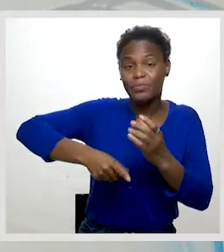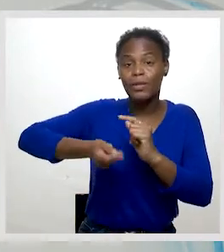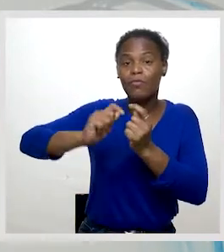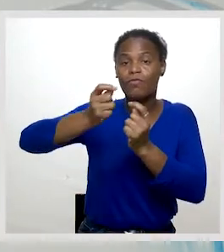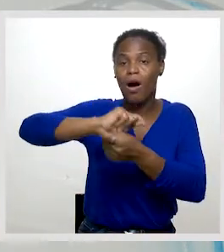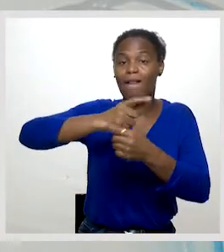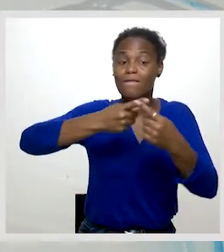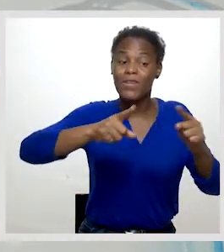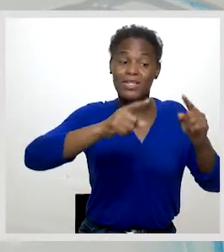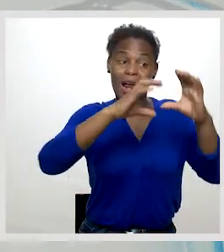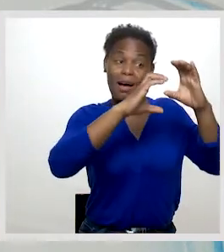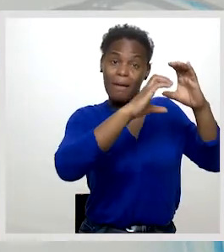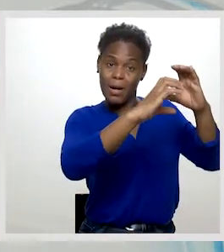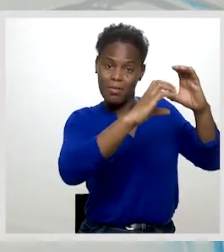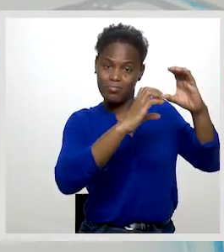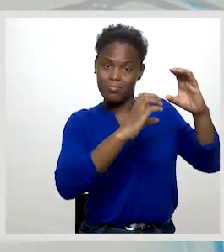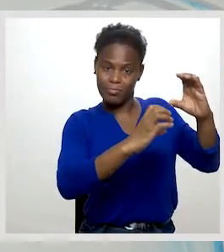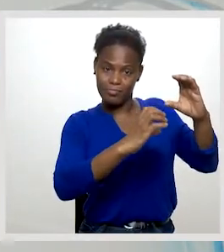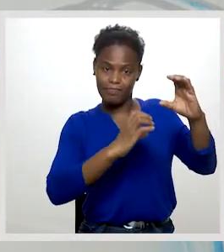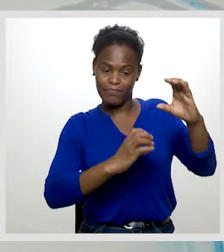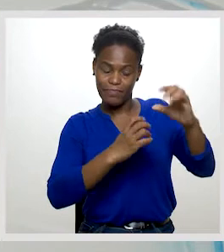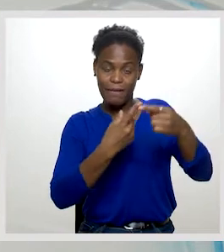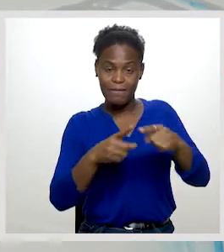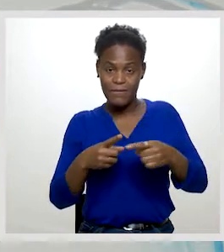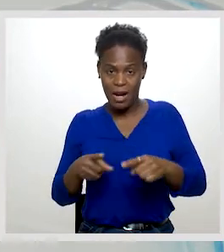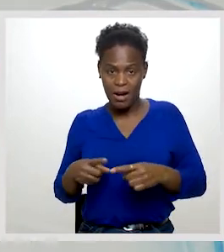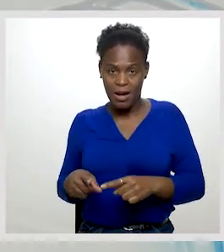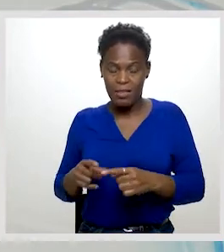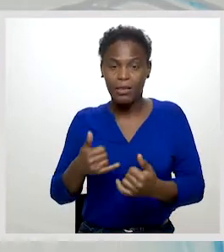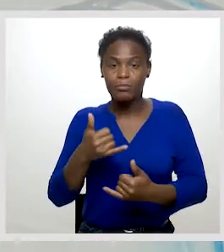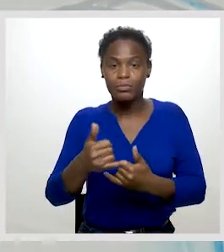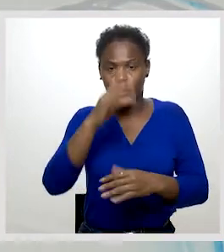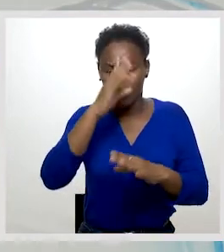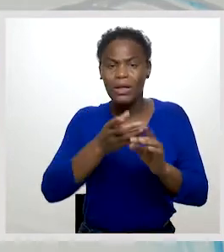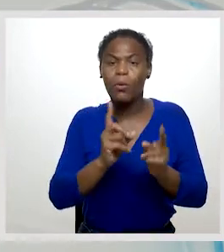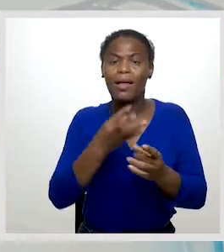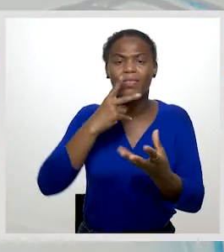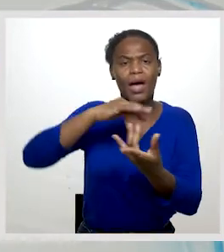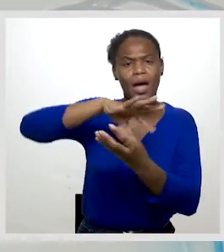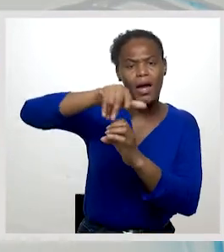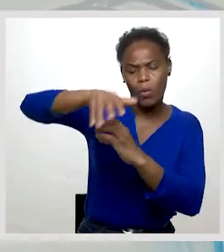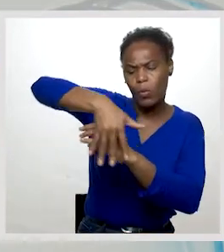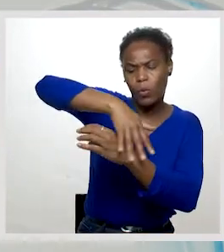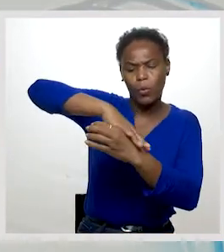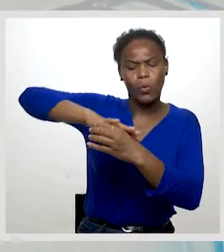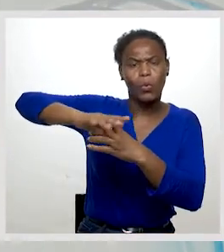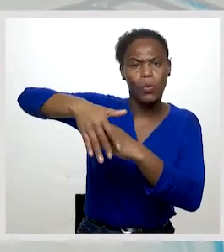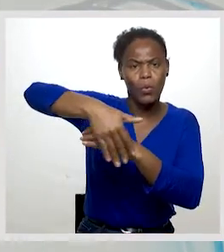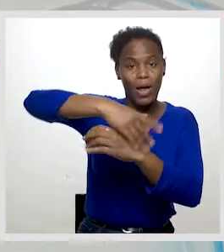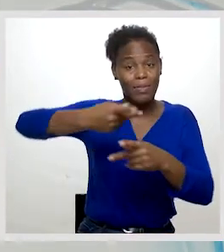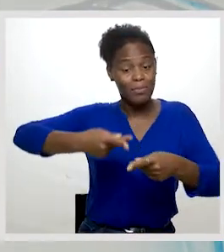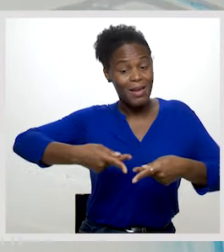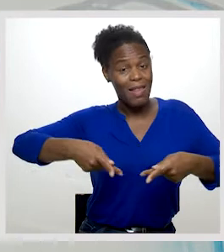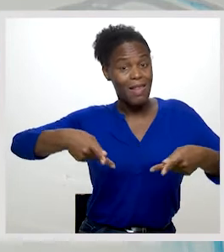de diferenciação das camadas. O que é que aconteceu? À superfície praticamente da Terra